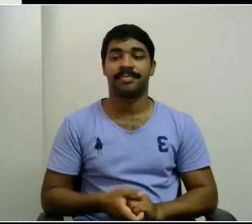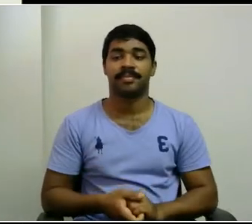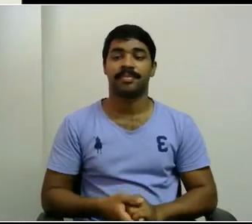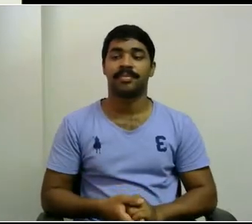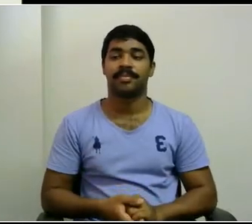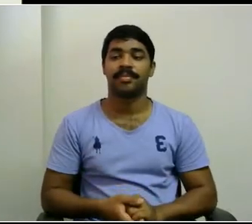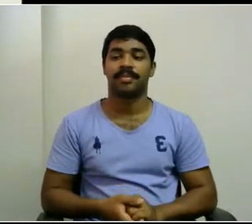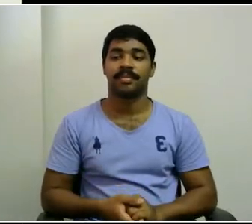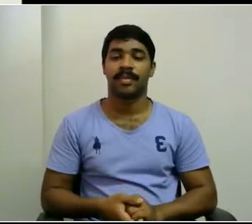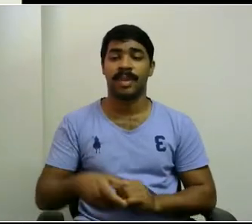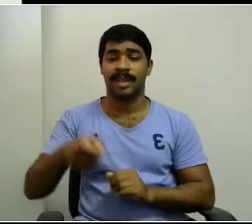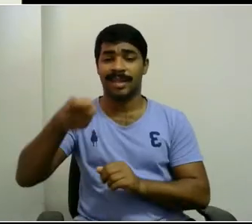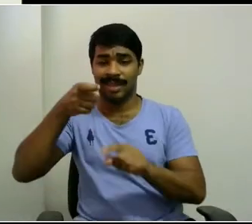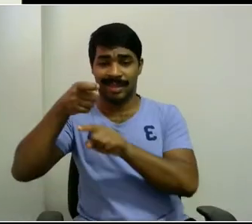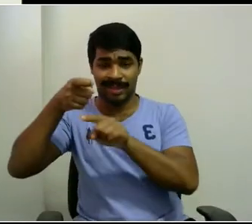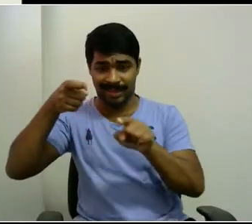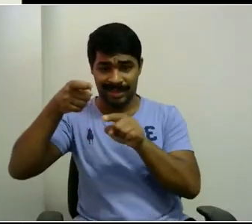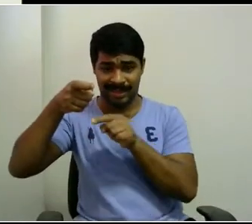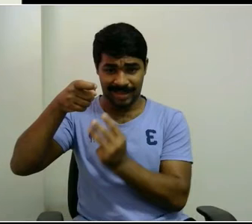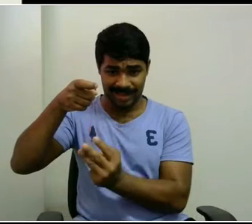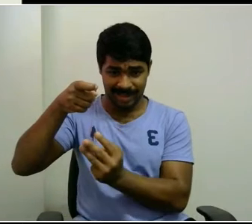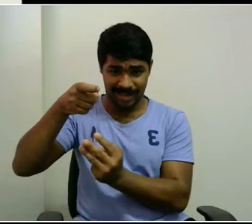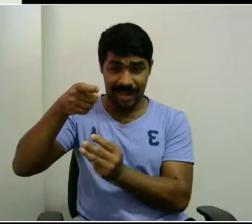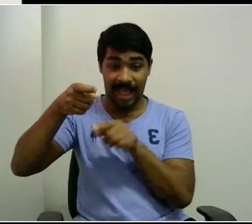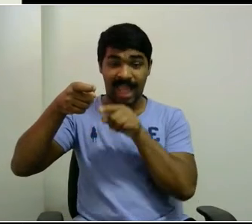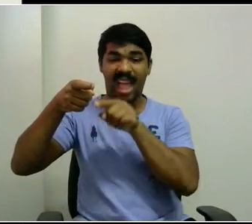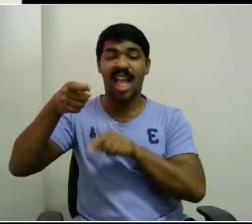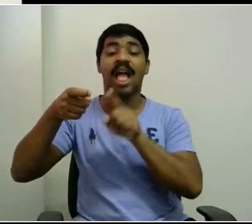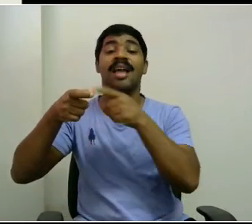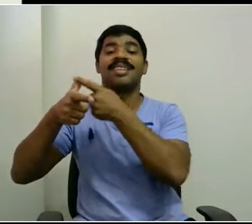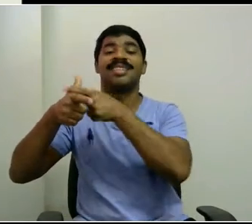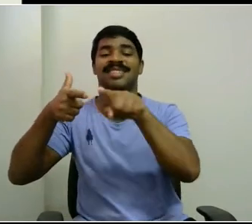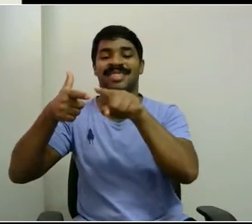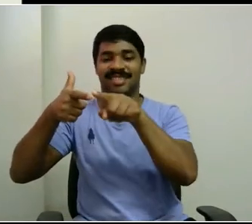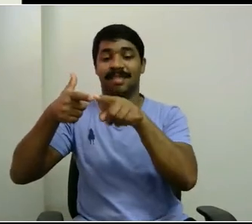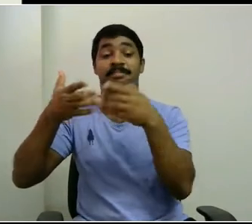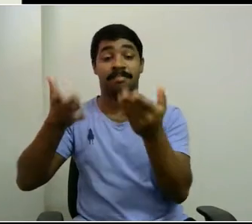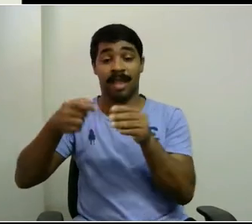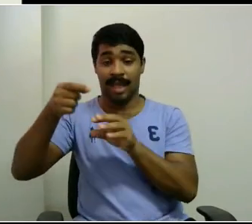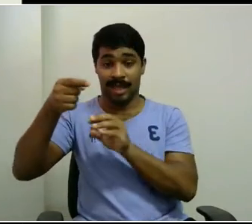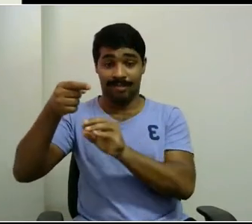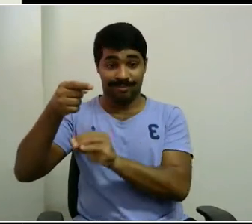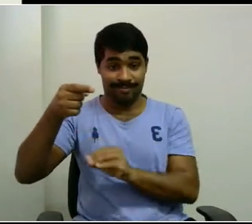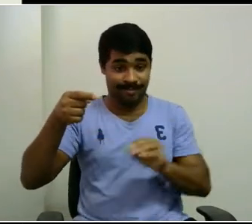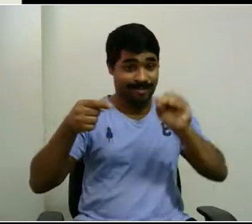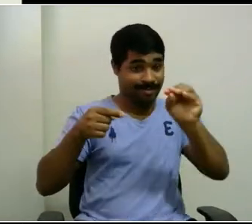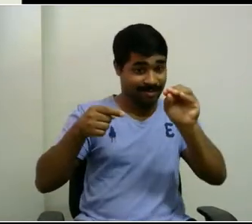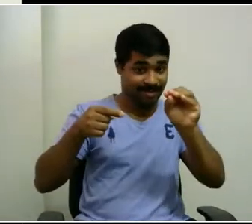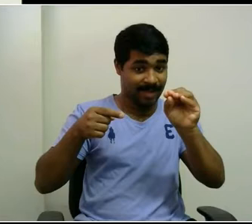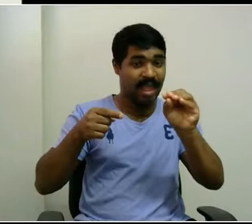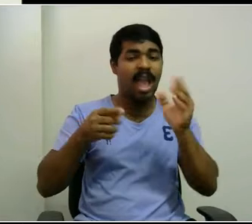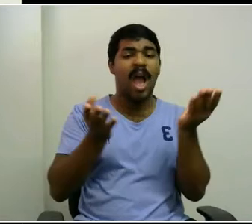menor que menos 2 vezes 3. X ele é menor, menos 2 vezes 3 é